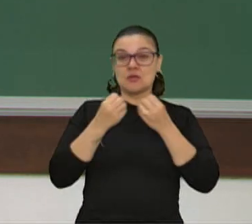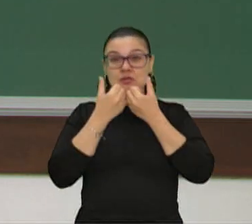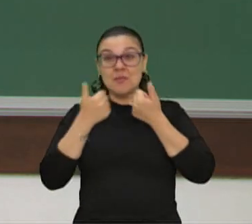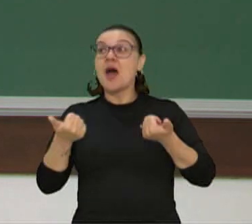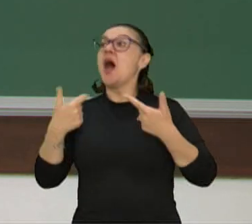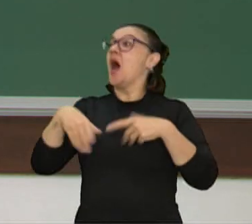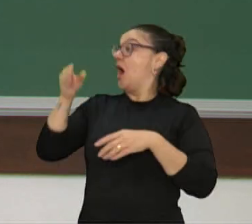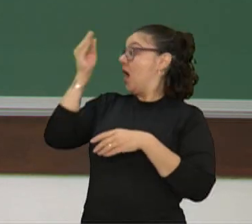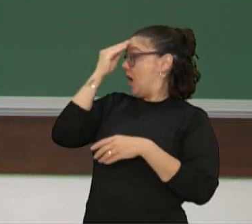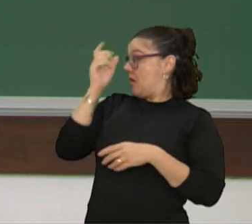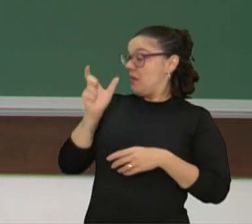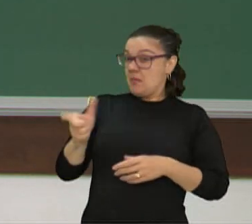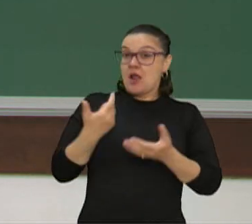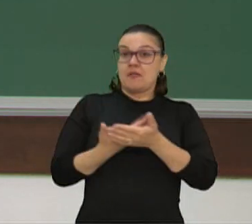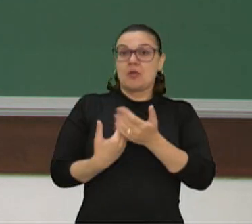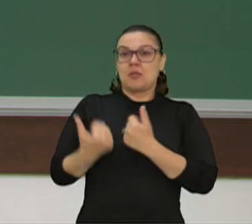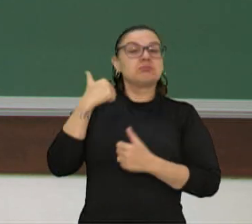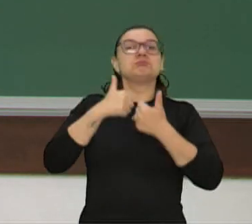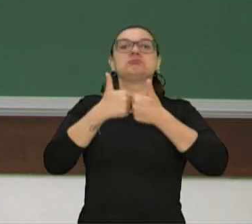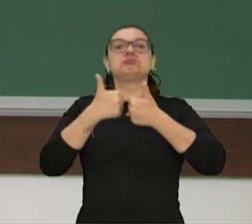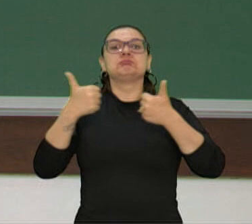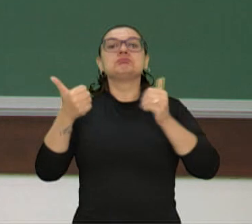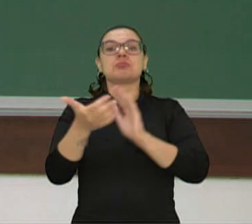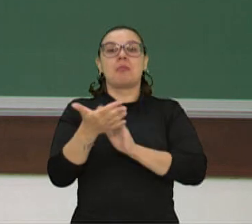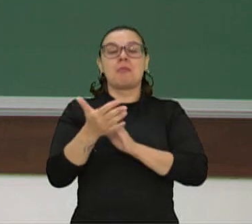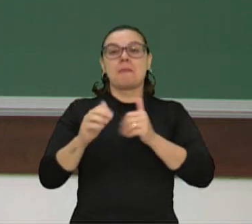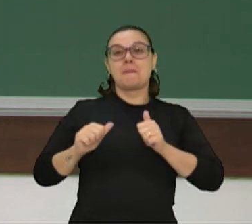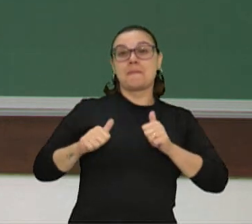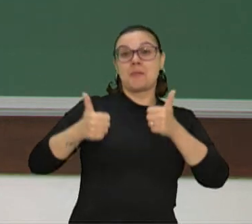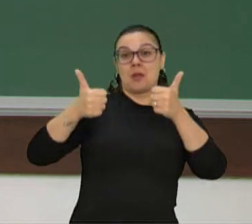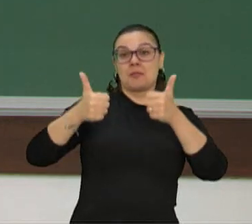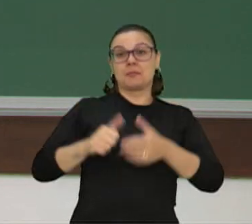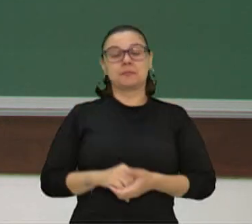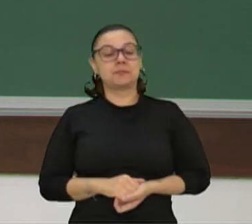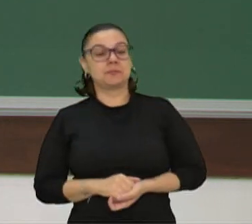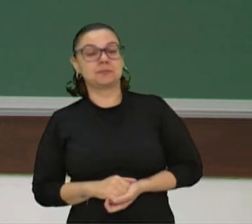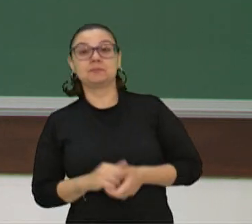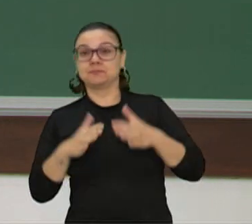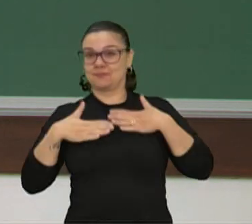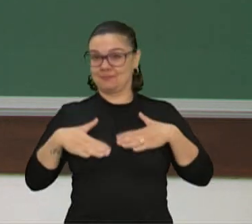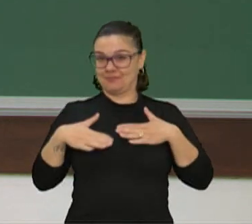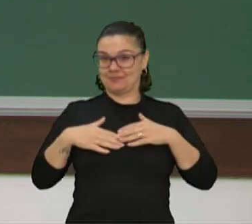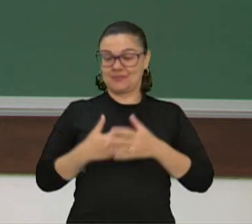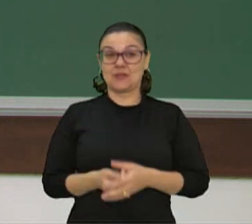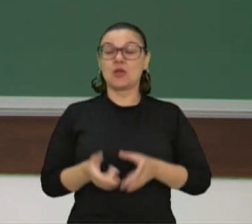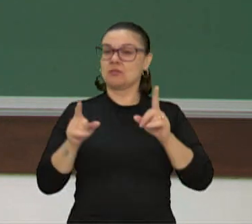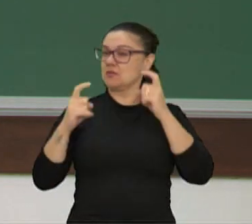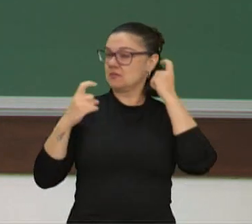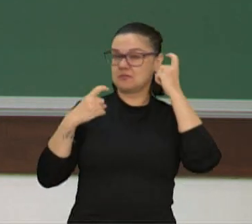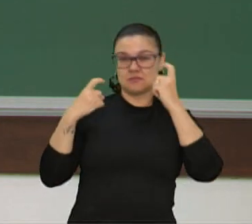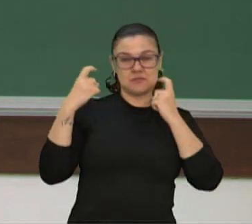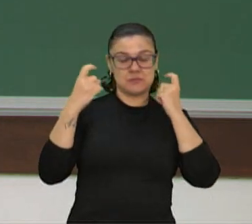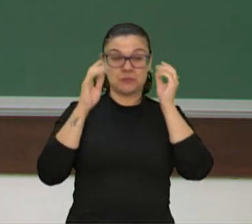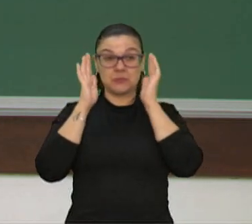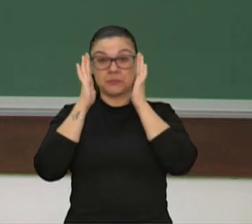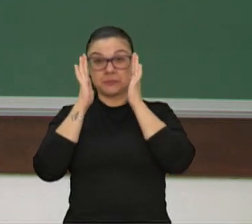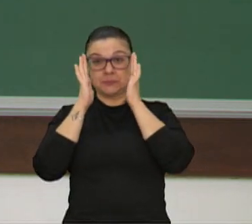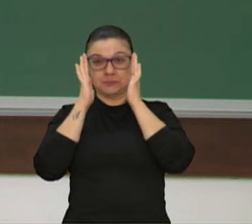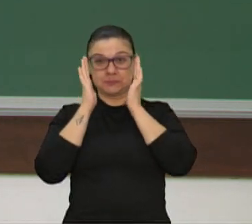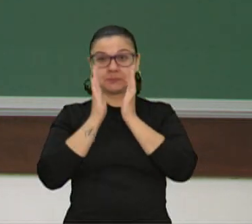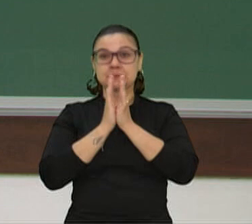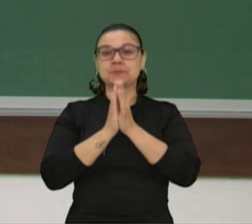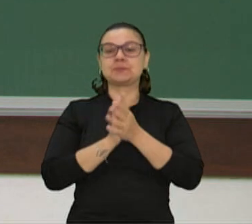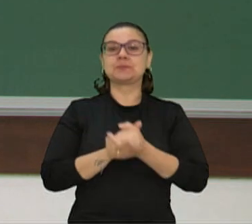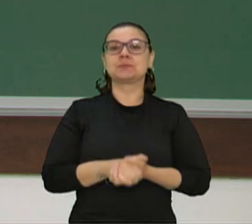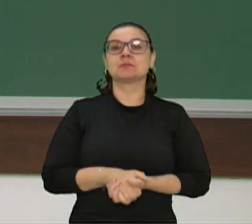eu gravei o termo, professor, nas outras aulas. Ótimo, um bônus, você está um passo a mais aí. Tranquilo? Não se preocupa com isso.